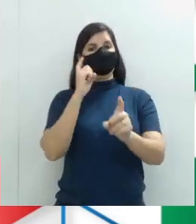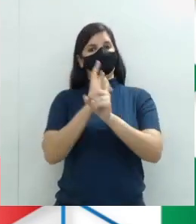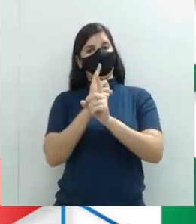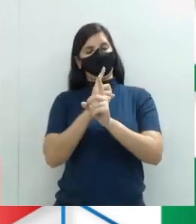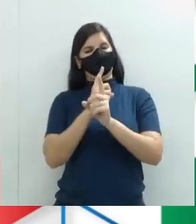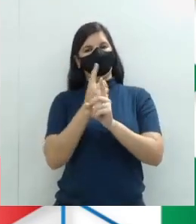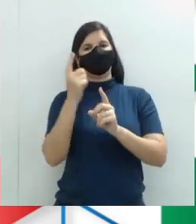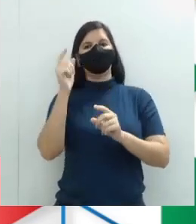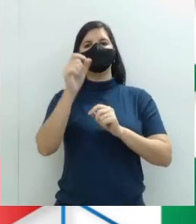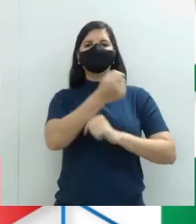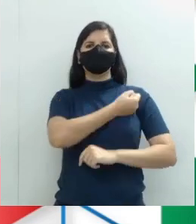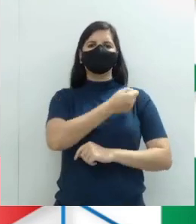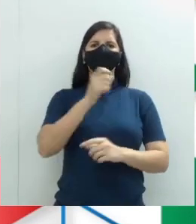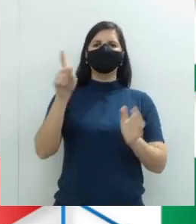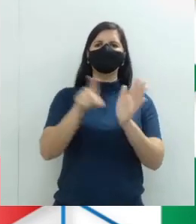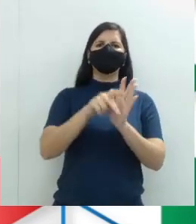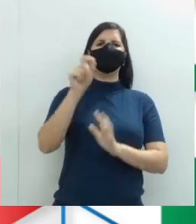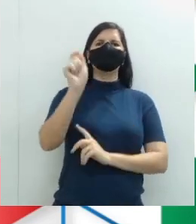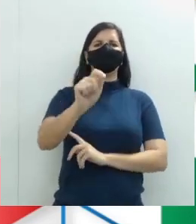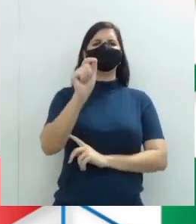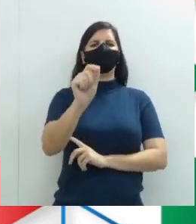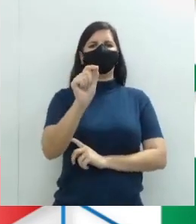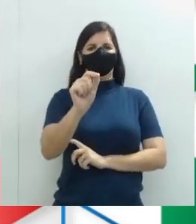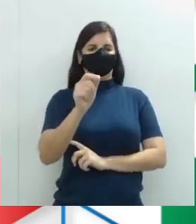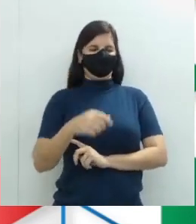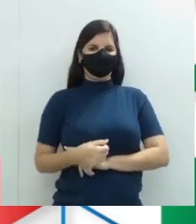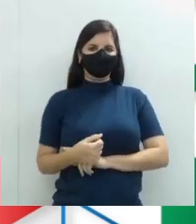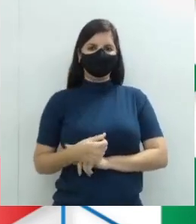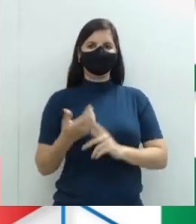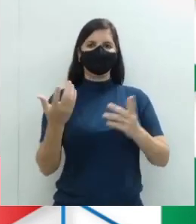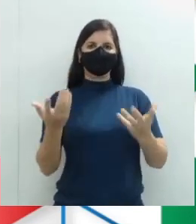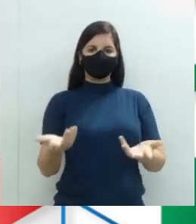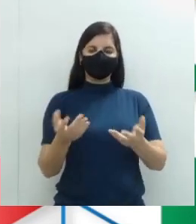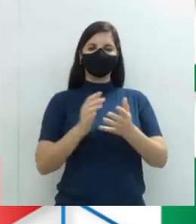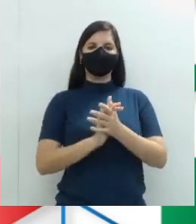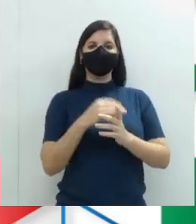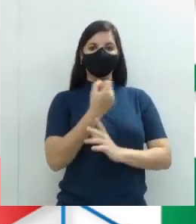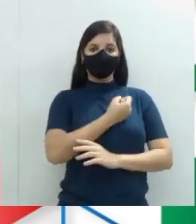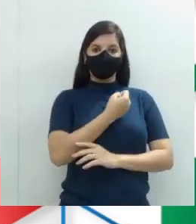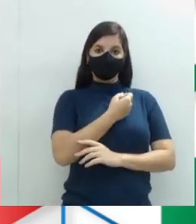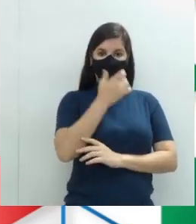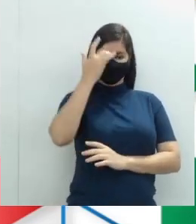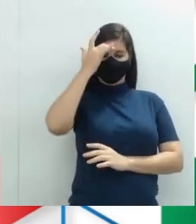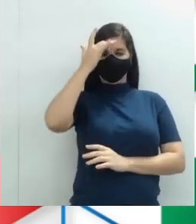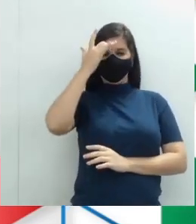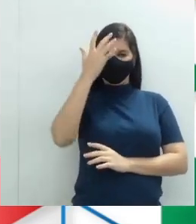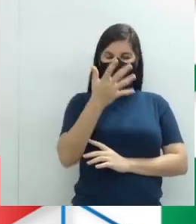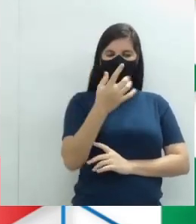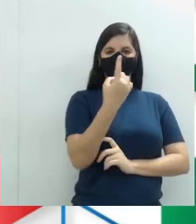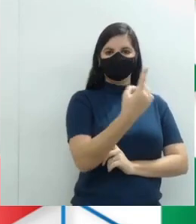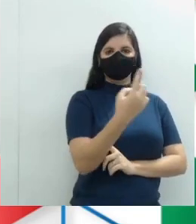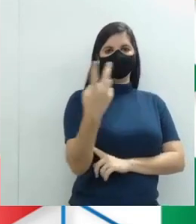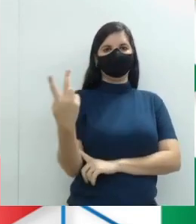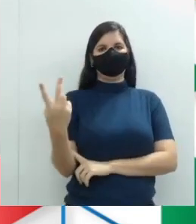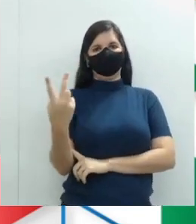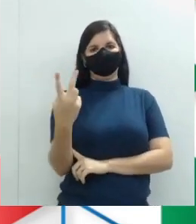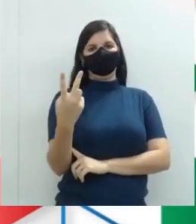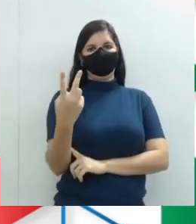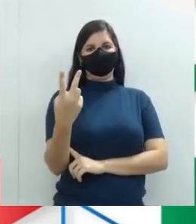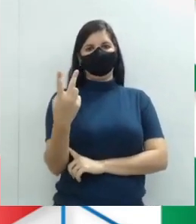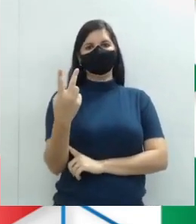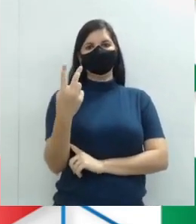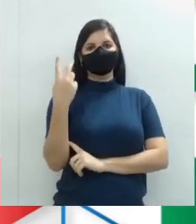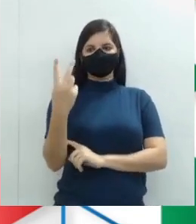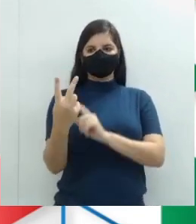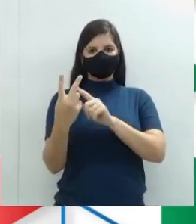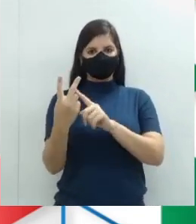identificar quem é essa lei de formação, porque no número é muito fácil. O número 1, o número 2. O 2 é formado